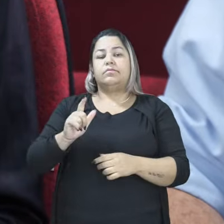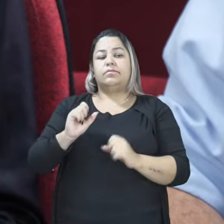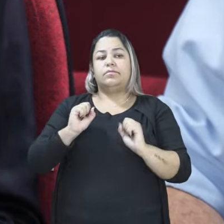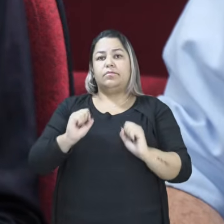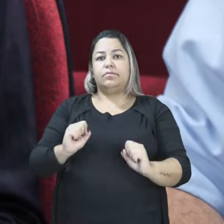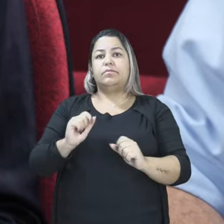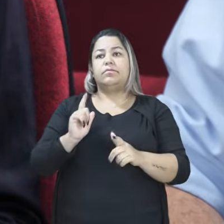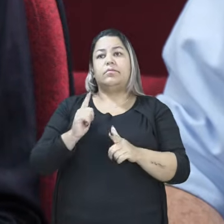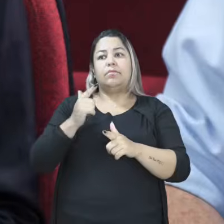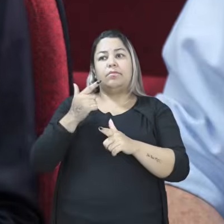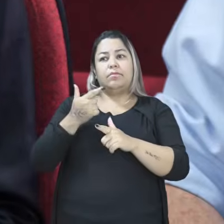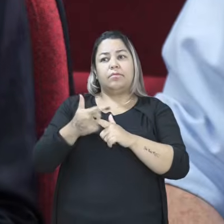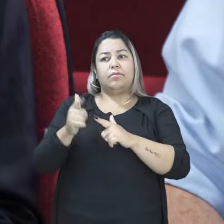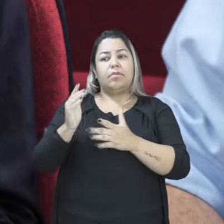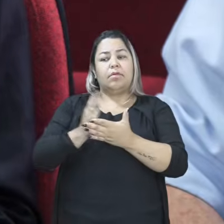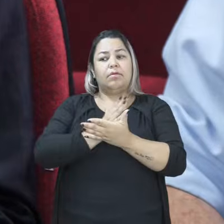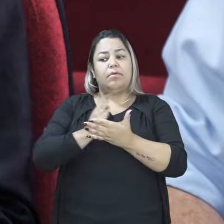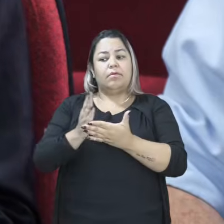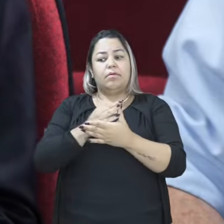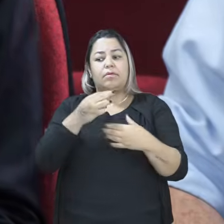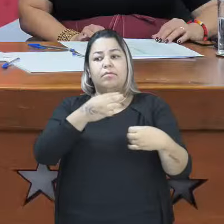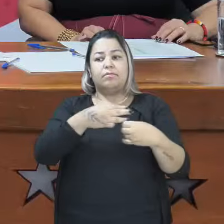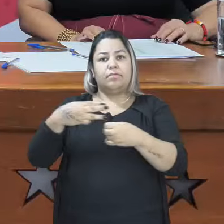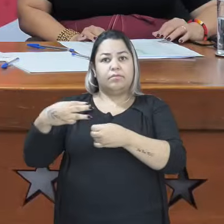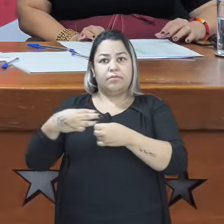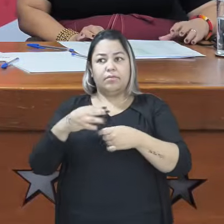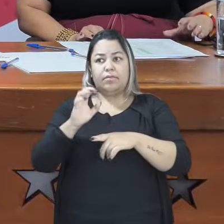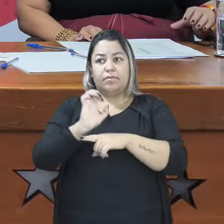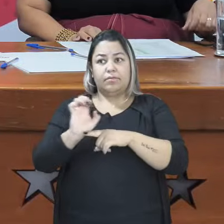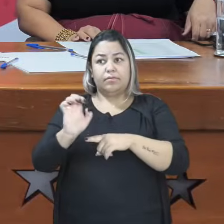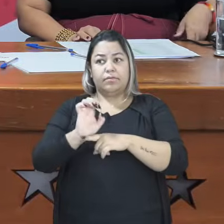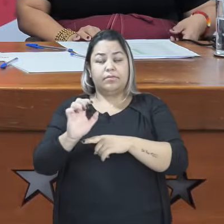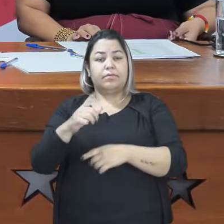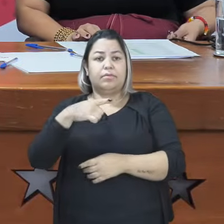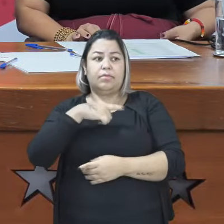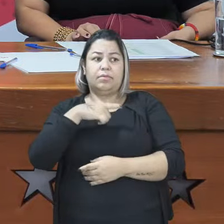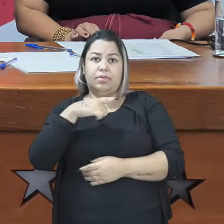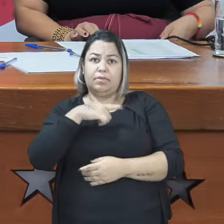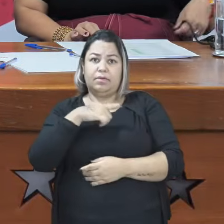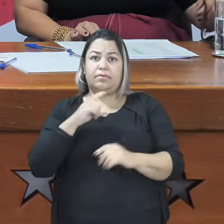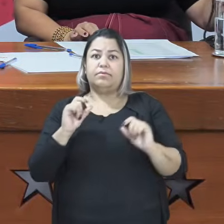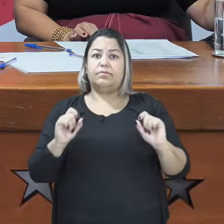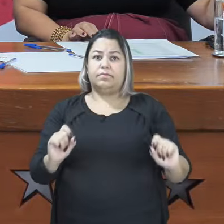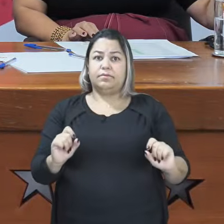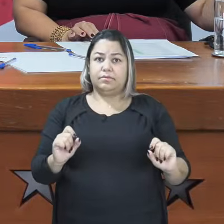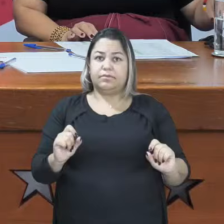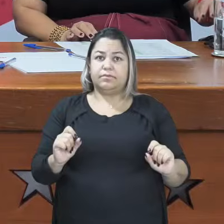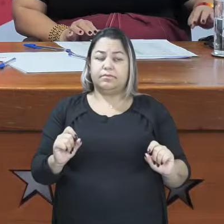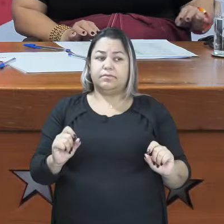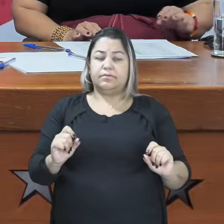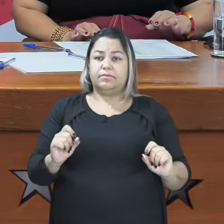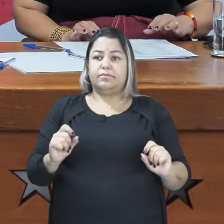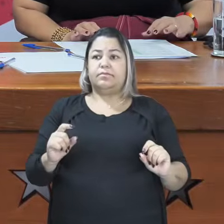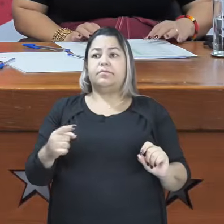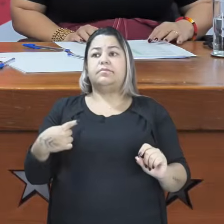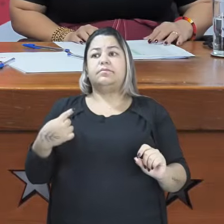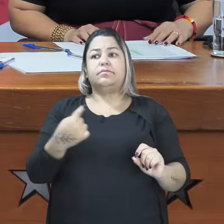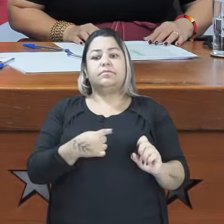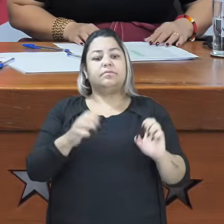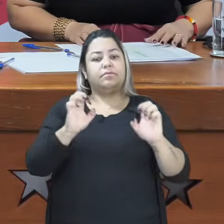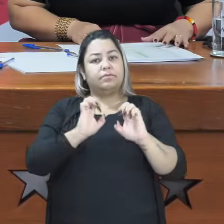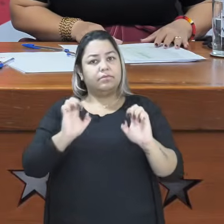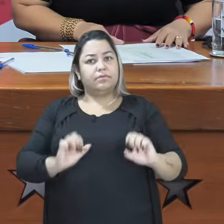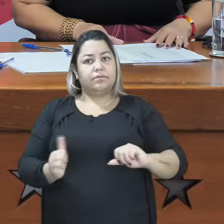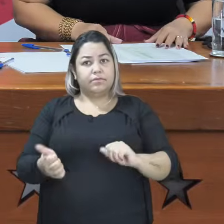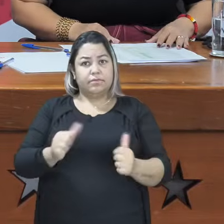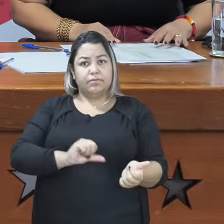eleitoral em alguns municípios ou em estados. Obrigado. Não, veja, nós temos, primeiro, uma estrutura que faz a avaliação